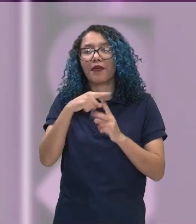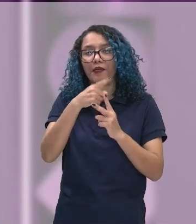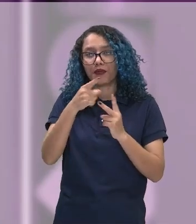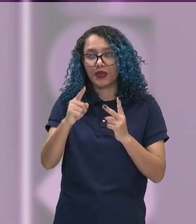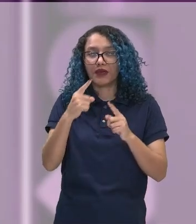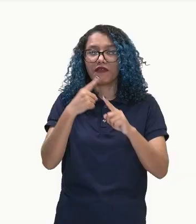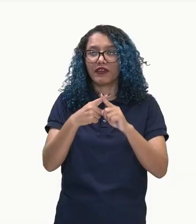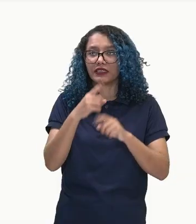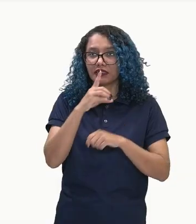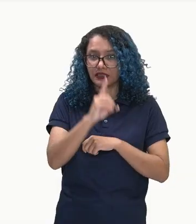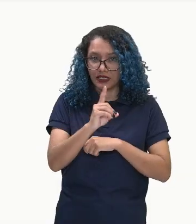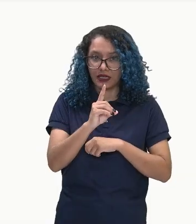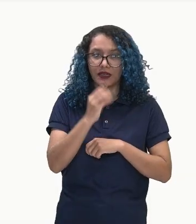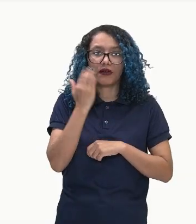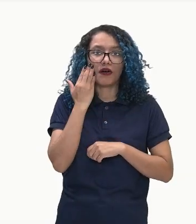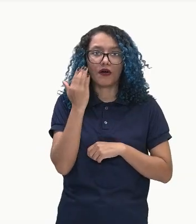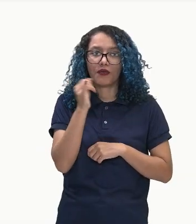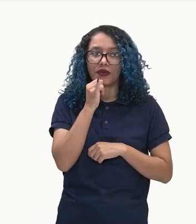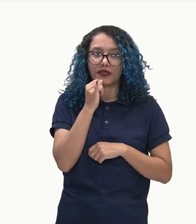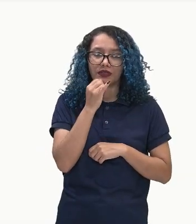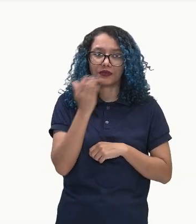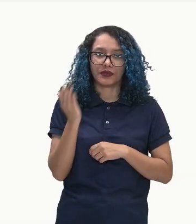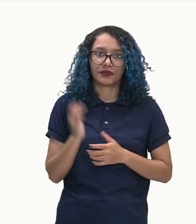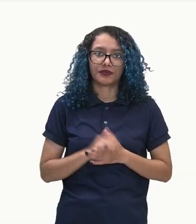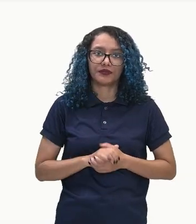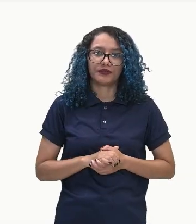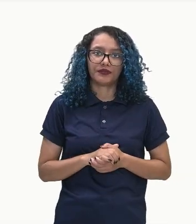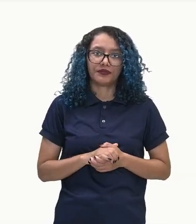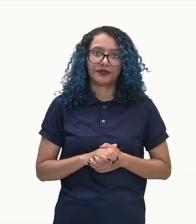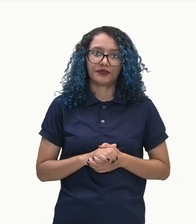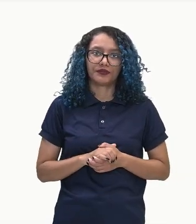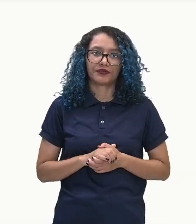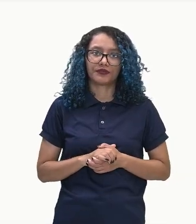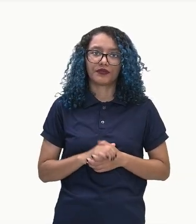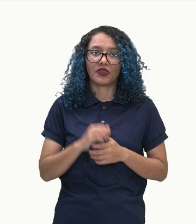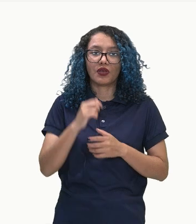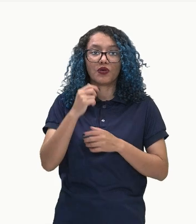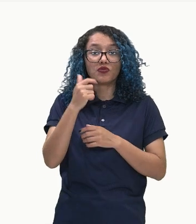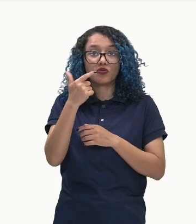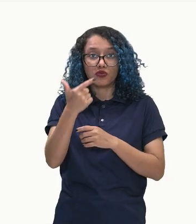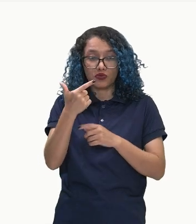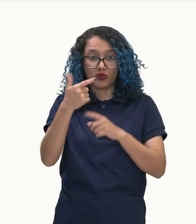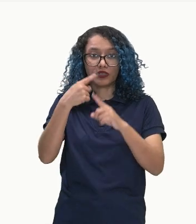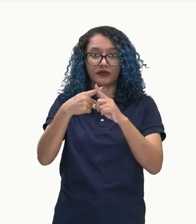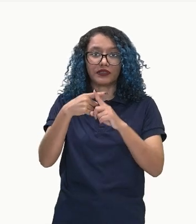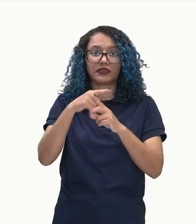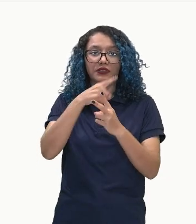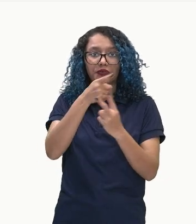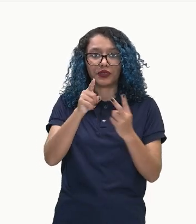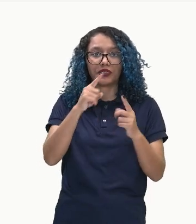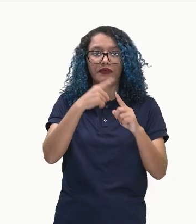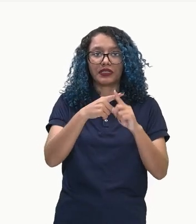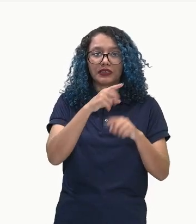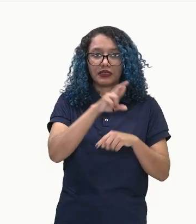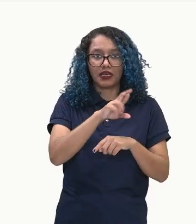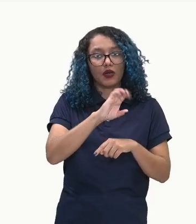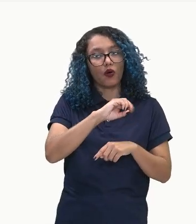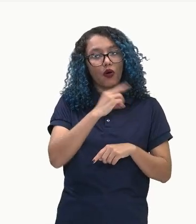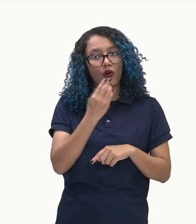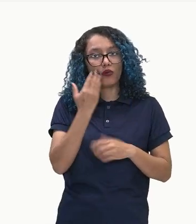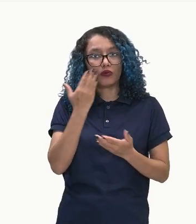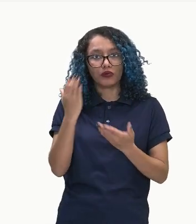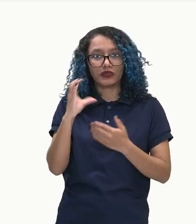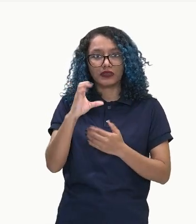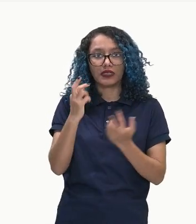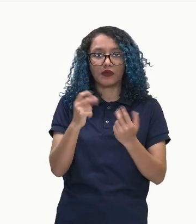como nós temos aqui na cartela, observe aí na cartela. Comprimento 2 vezes π vezes o raio e comprimento igual a 2π vezes raio. Tudo bem? E aí, r